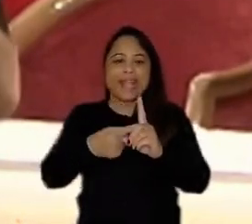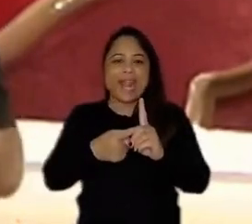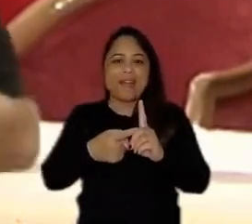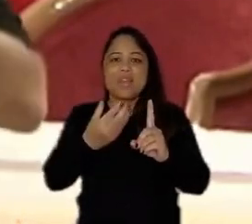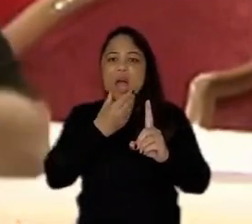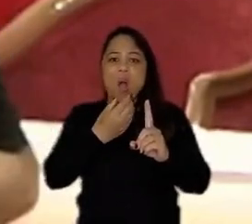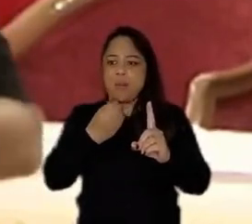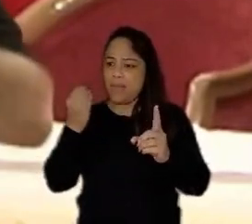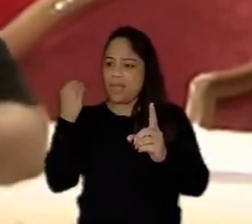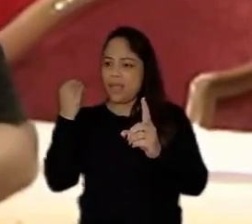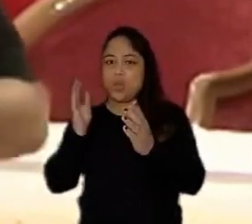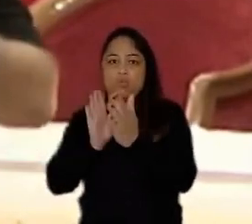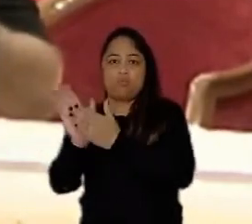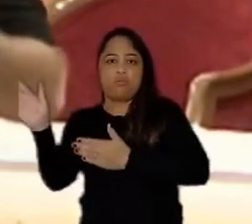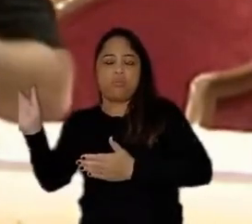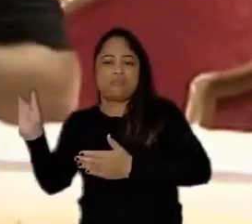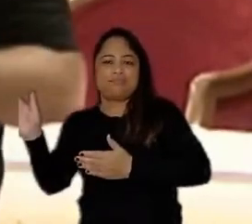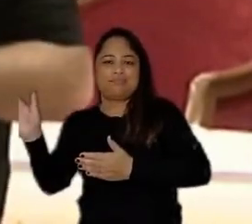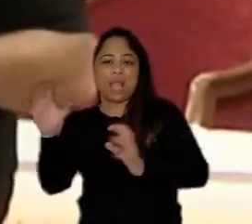tem esforço.